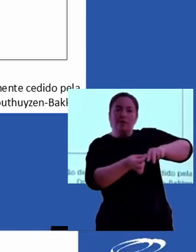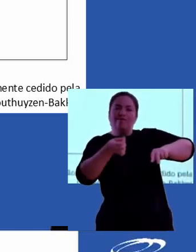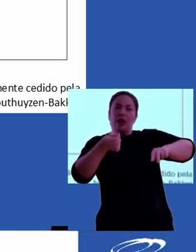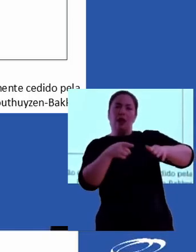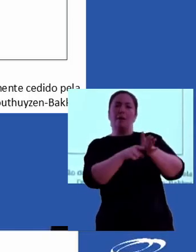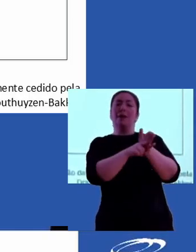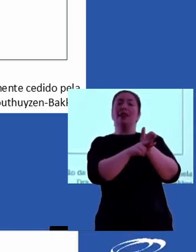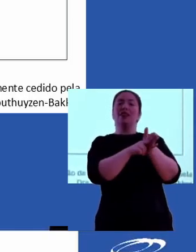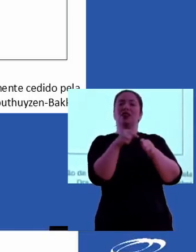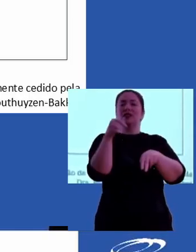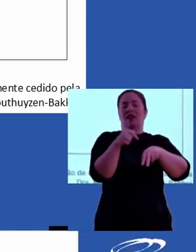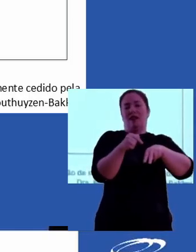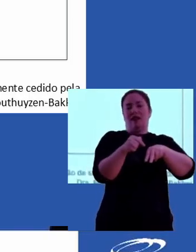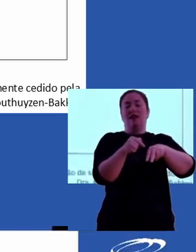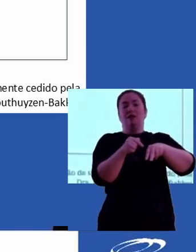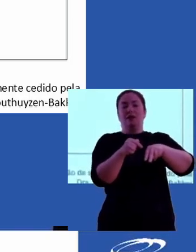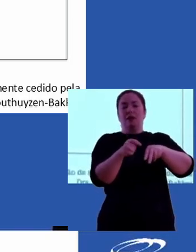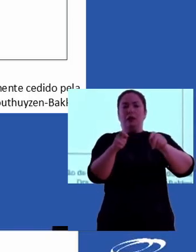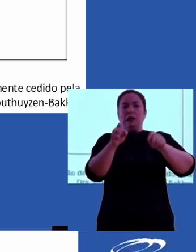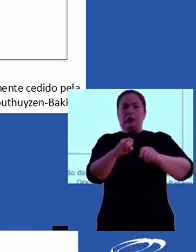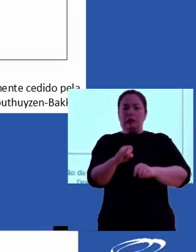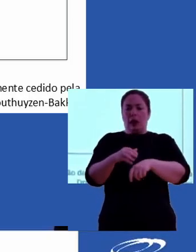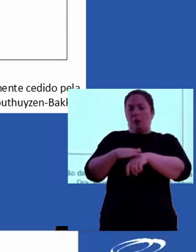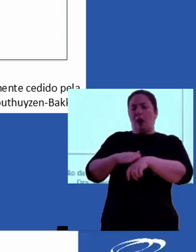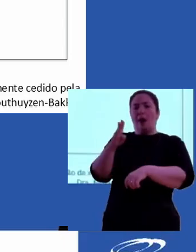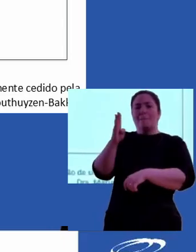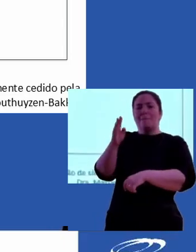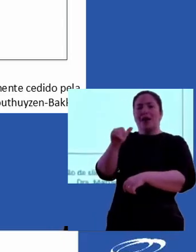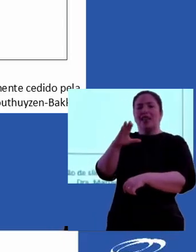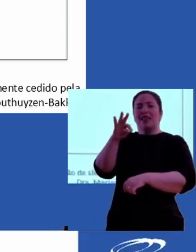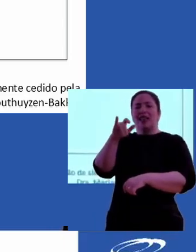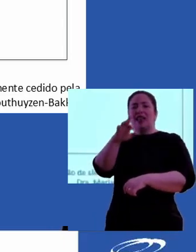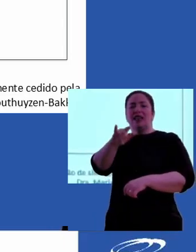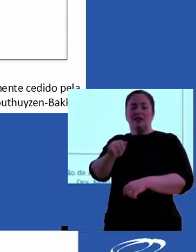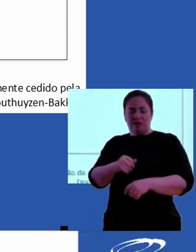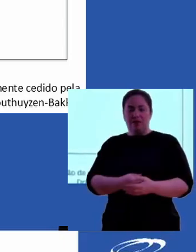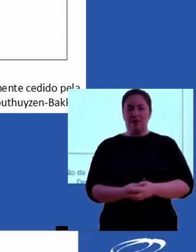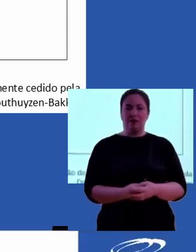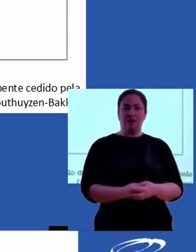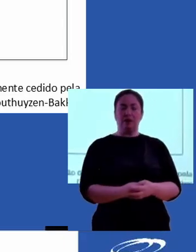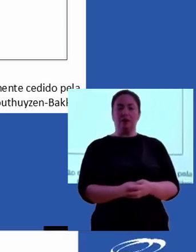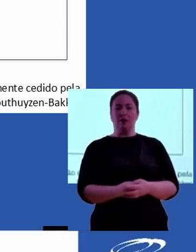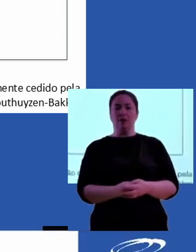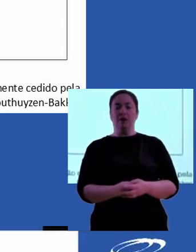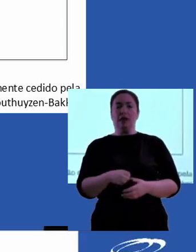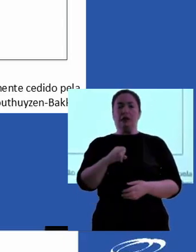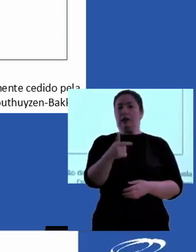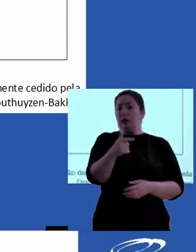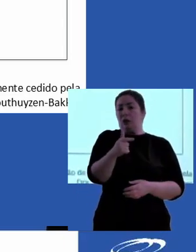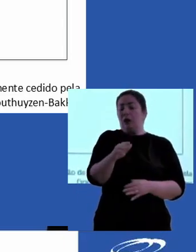entra sempre junto com um material periprotético e não como critério isolado. Essa é uma diferença para o EBGIS, tá